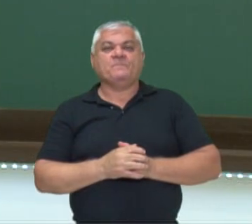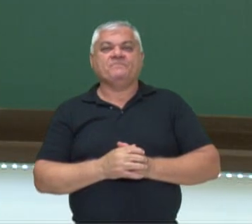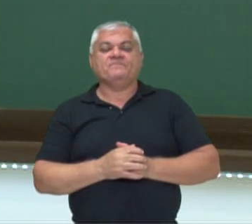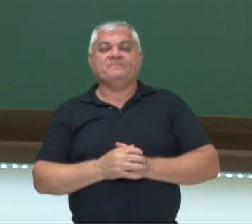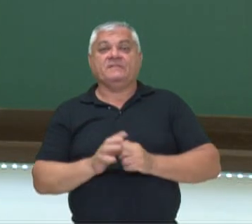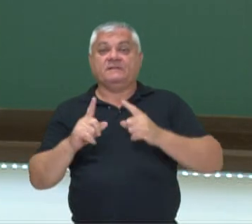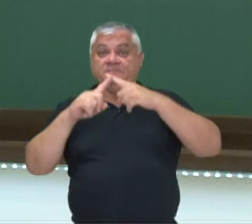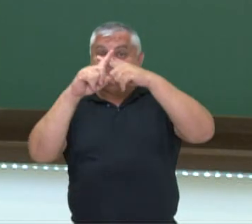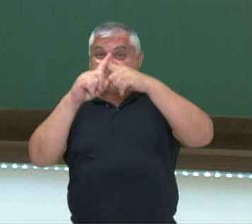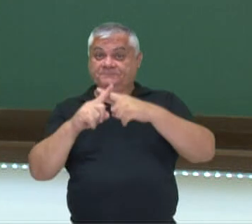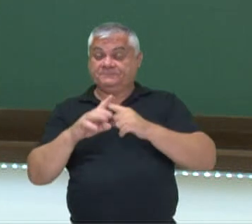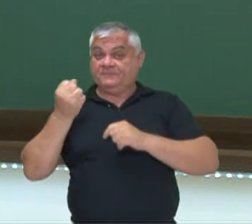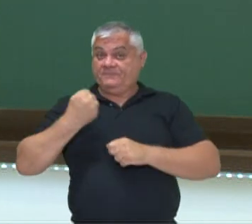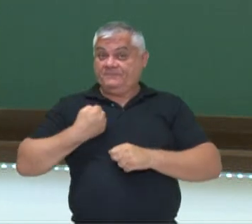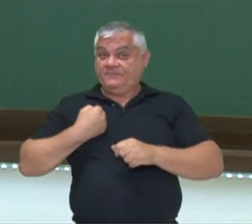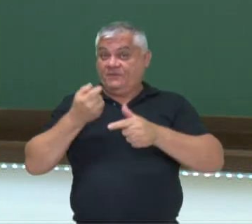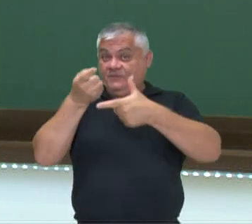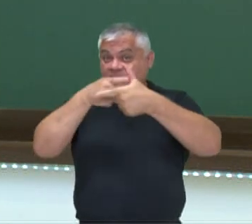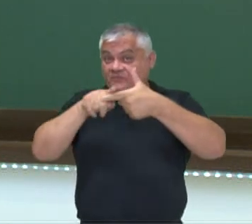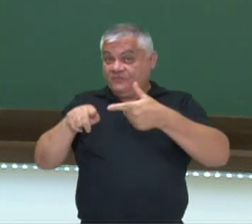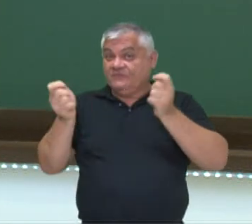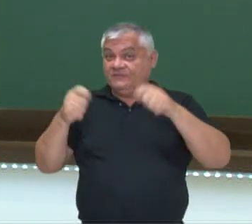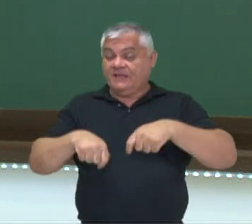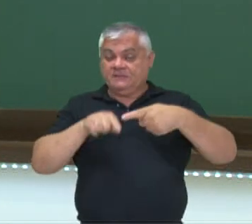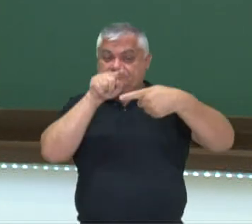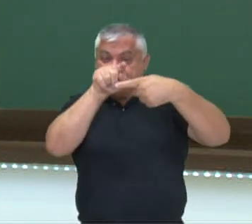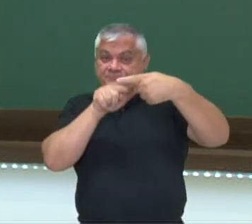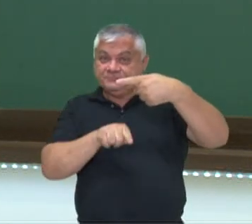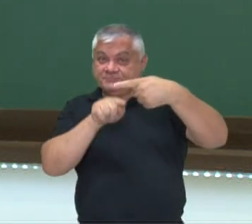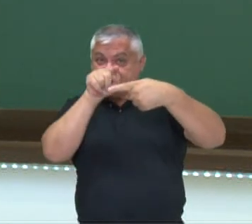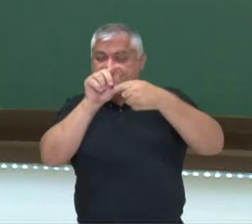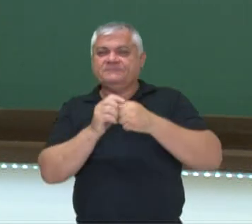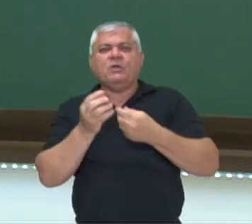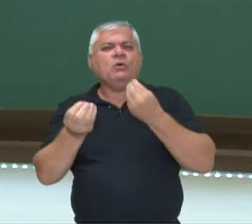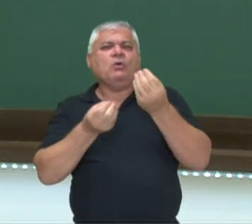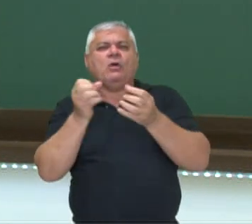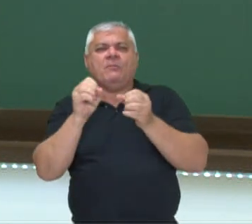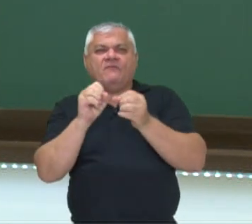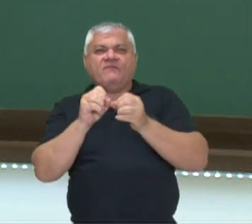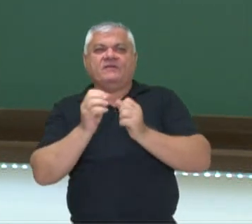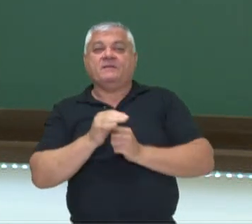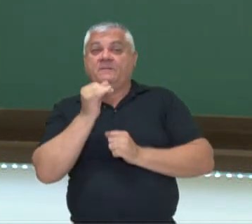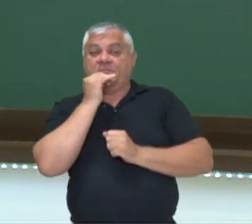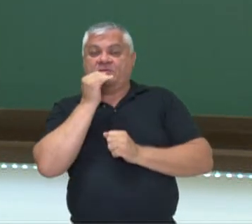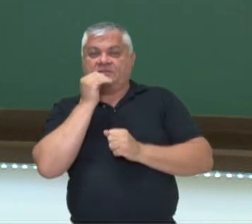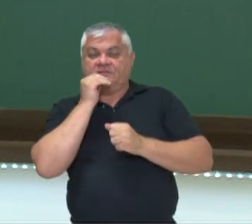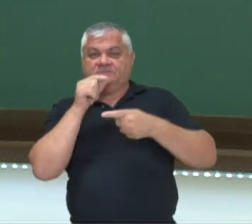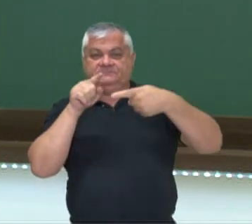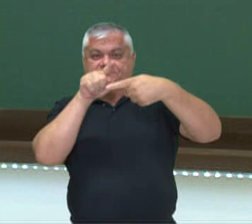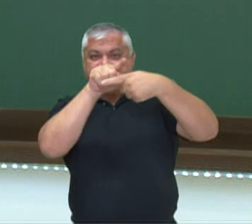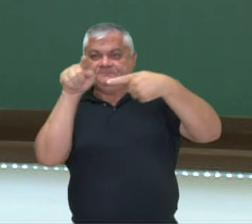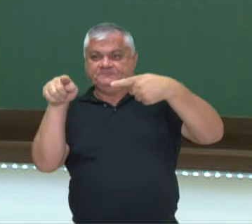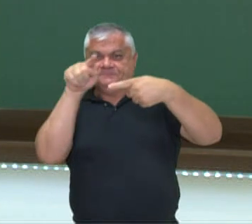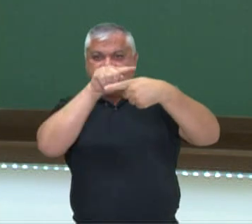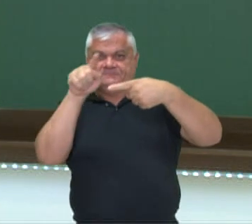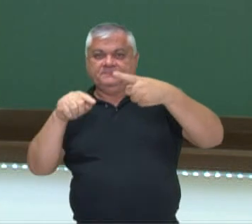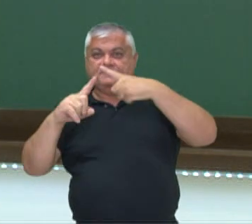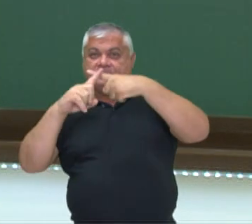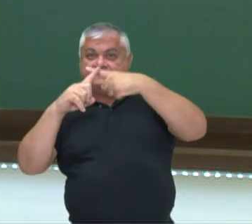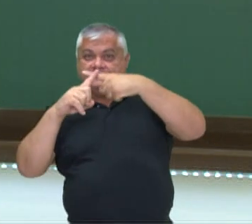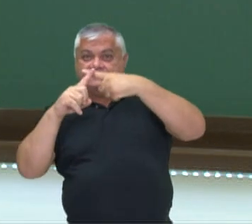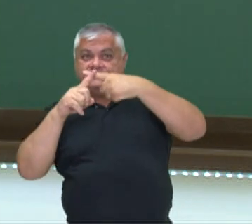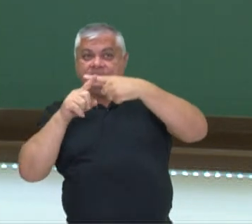Multiplicação de números racionais na forma fracionária. O que a gente faz? Eu vou multiplicar os numeradores entre si e